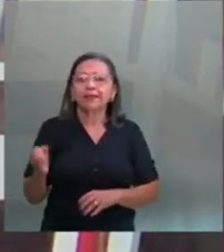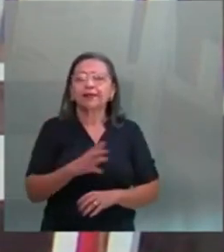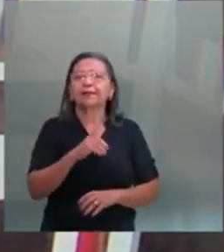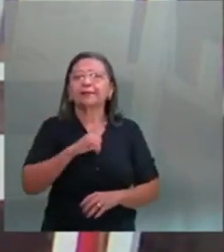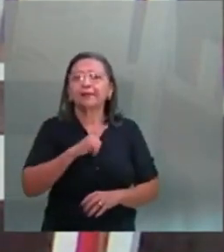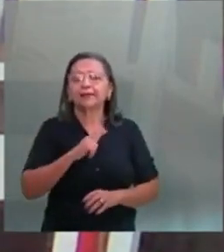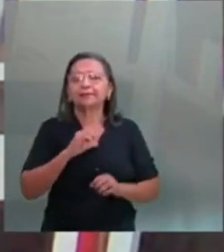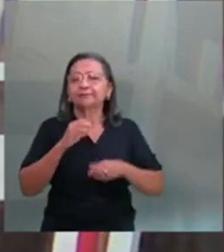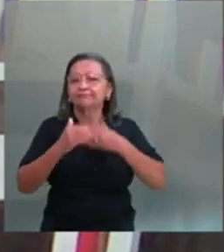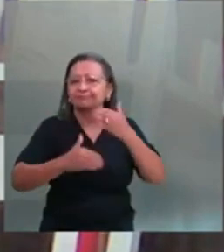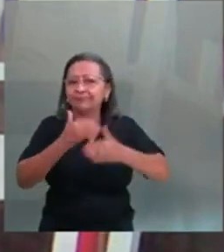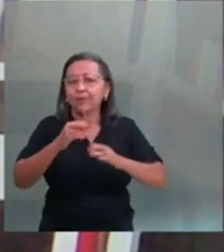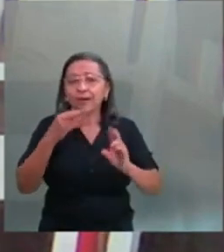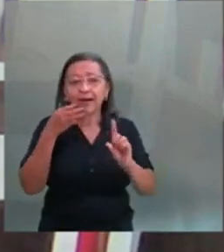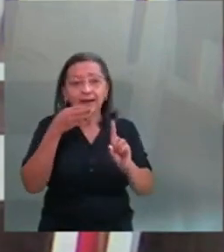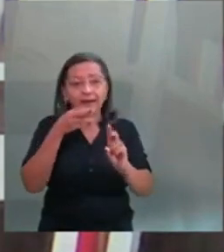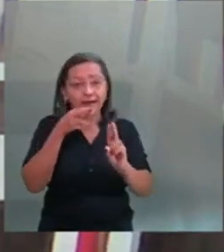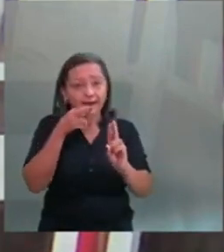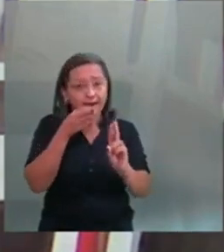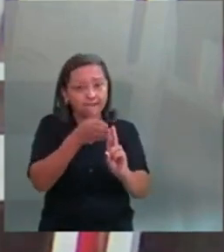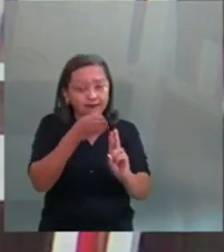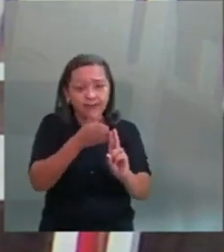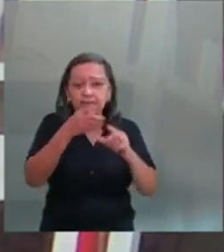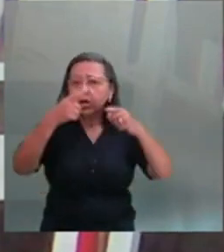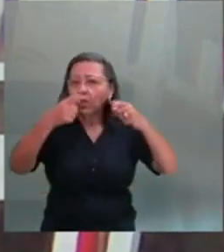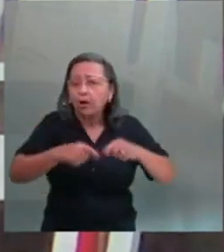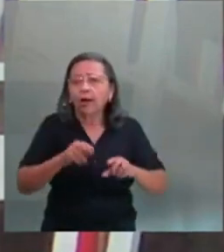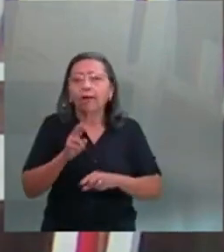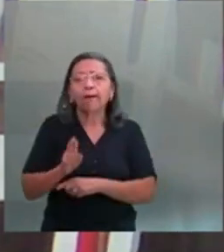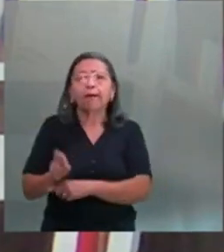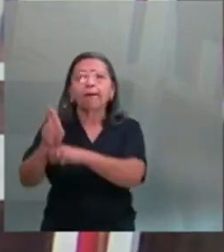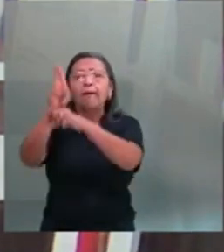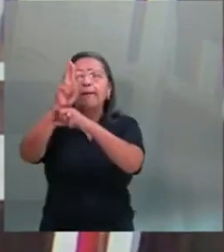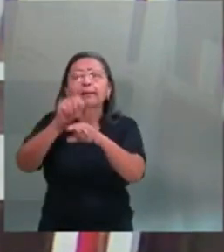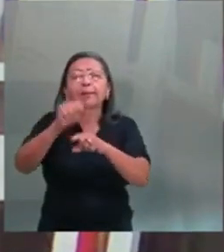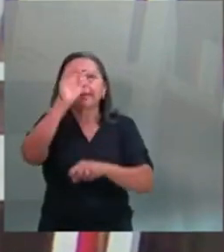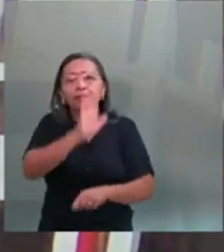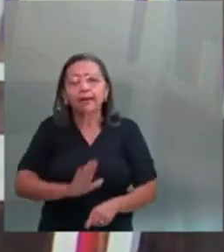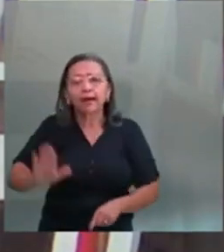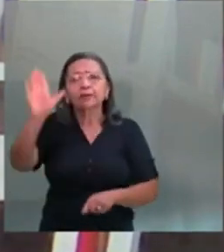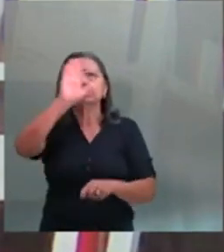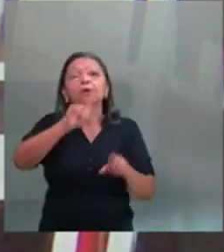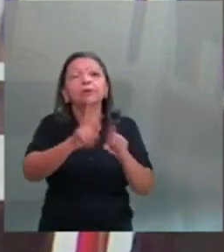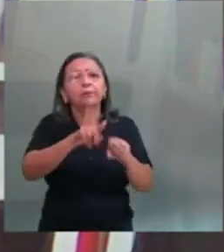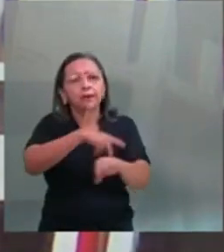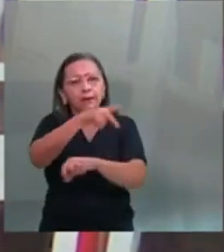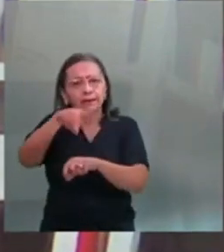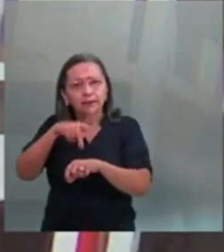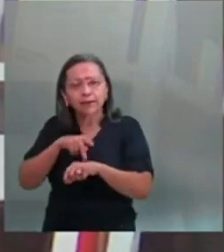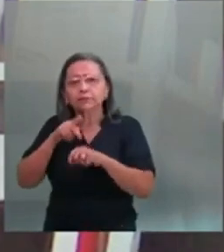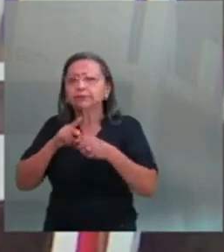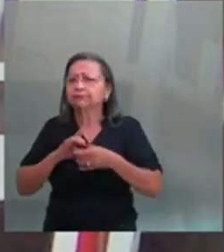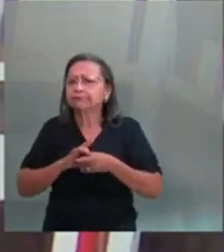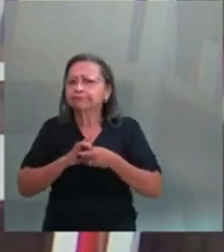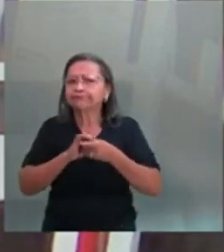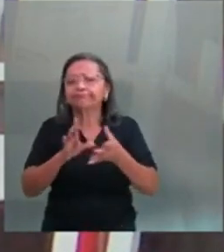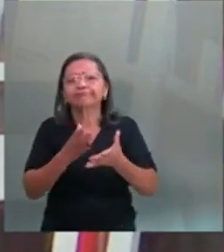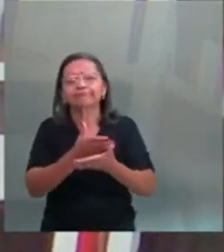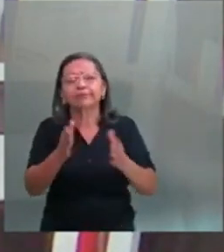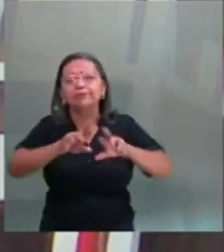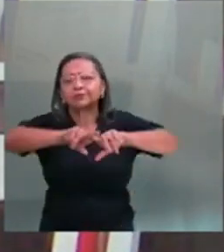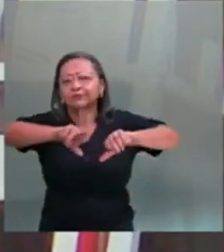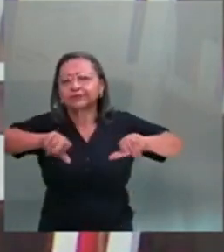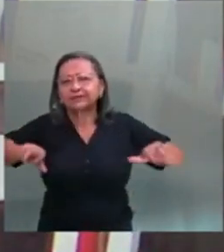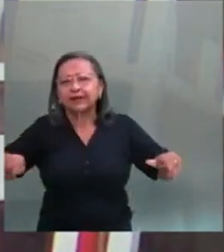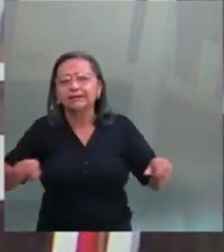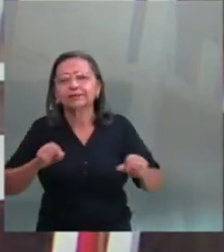se constituído como uma referência local, regional, nacional e internacional de disponibilidade,